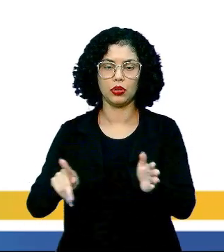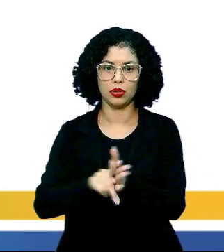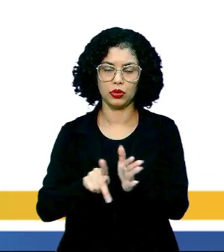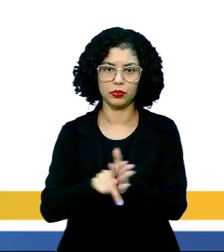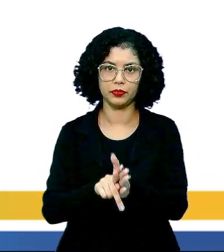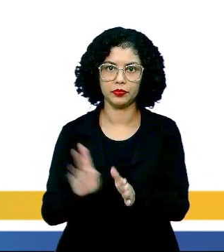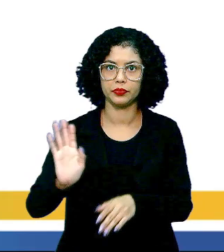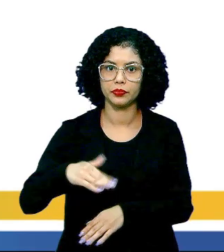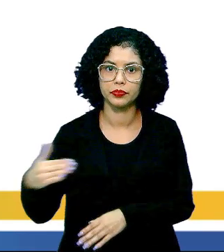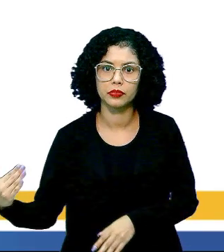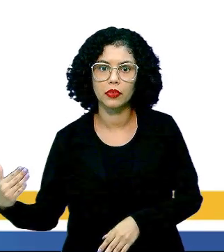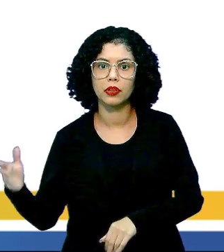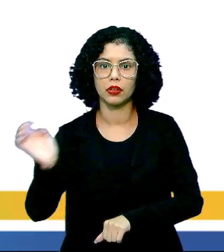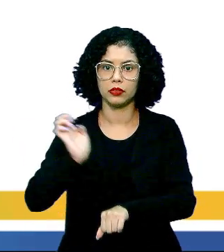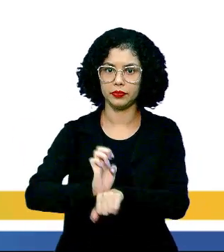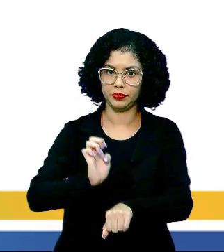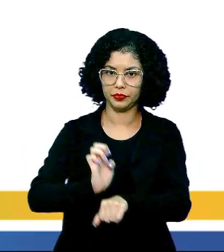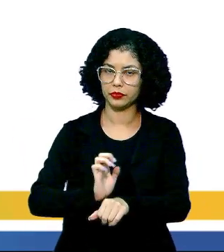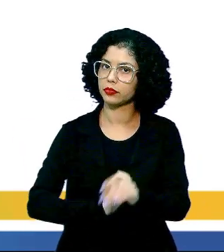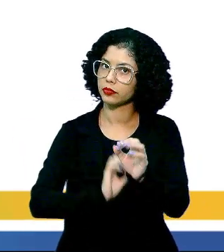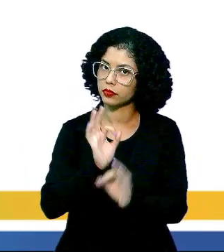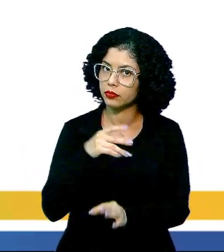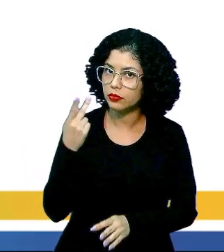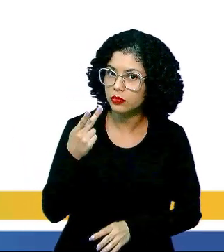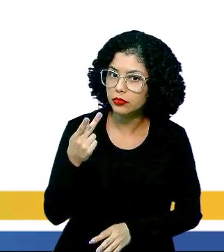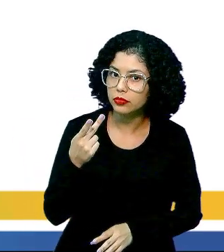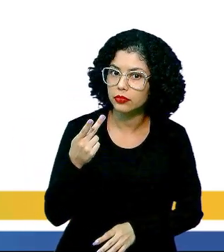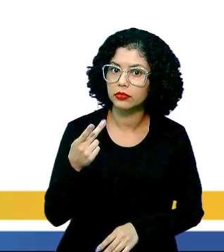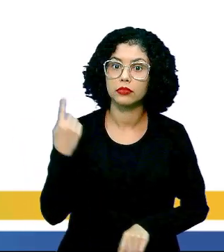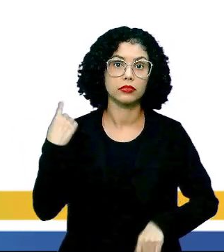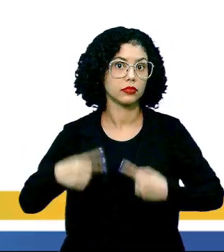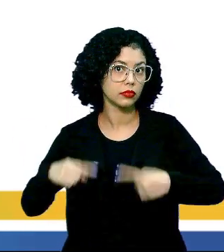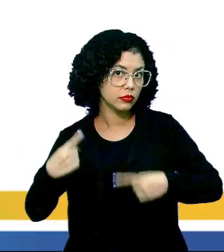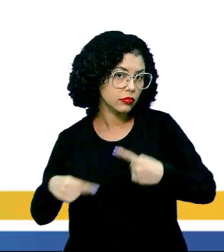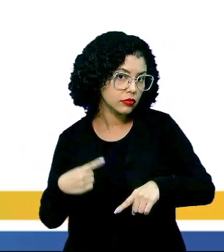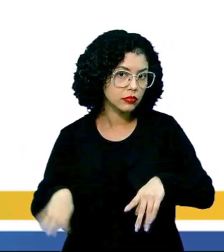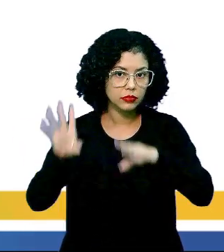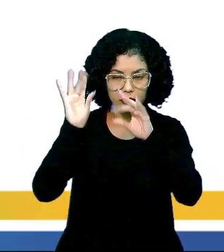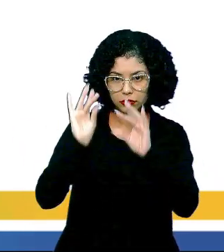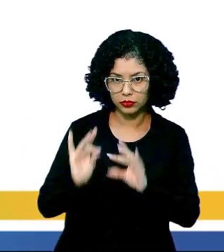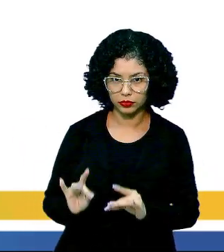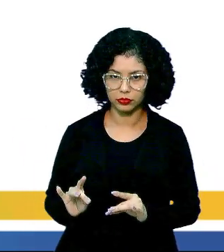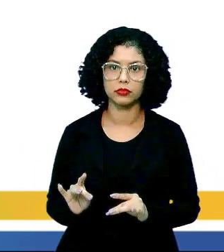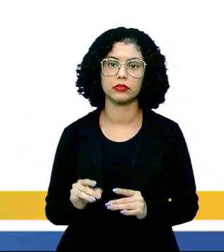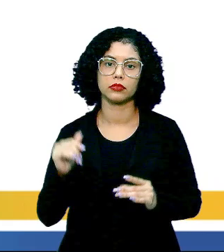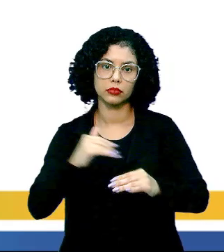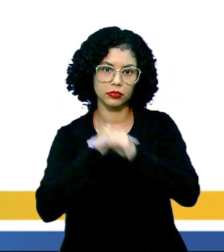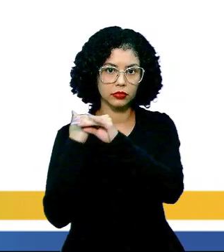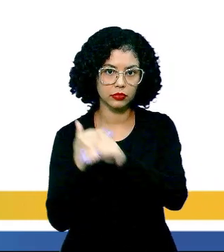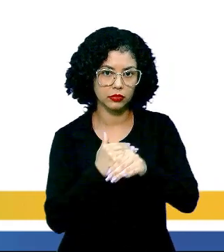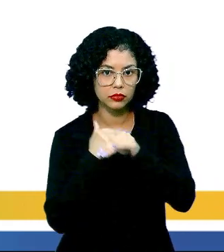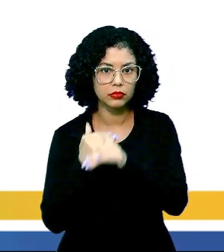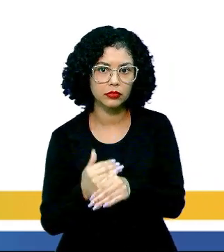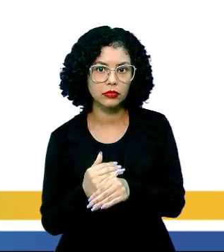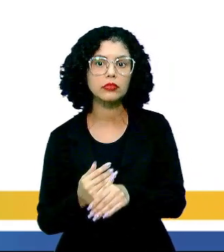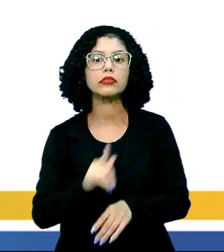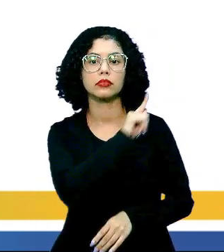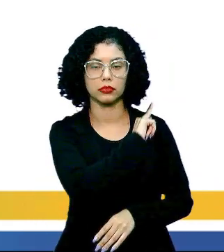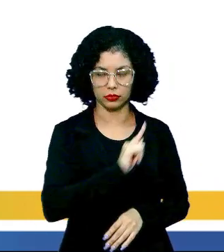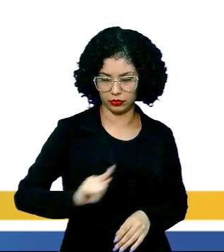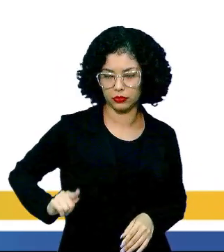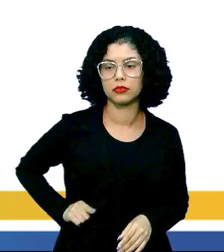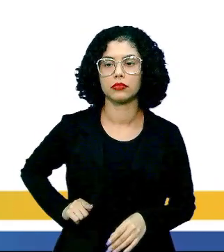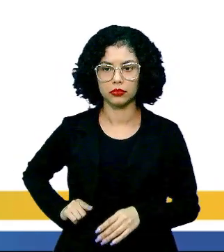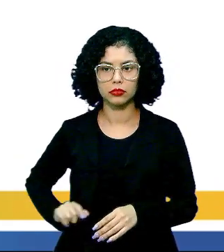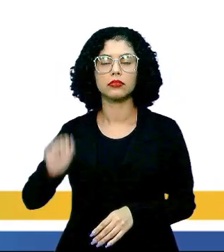quando nós falamos Estado, nós estamos tratando do aspecto político. E isso é igual à questão de